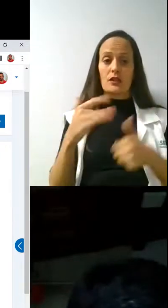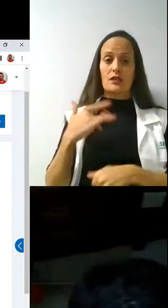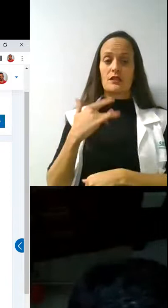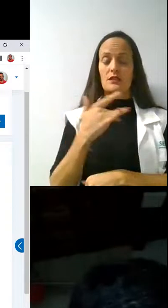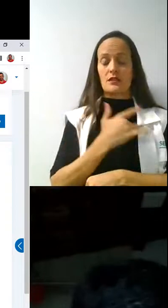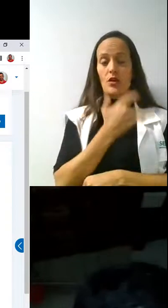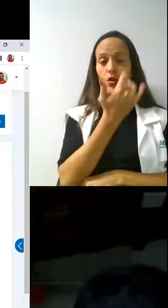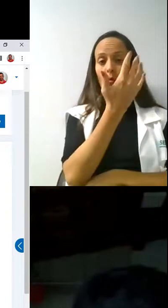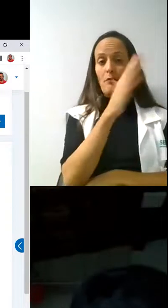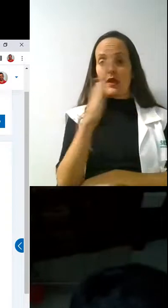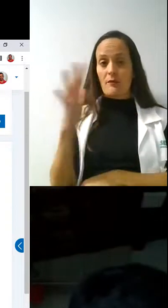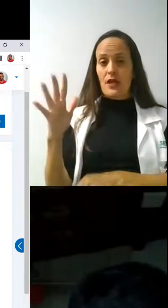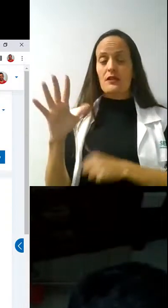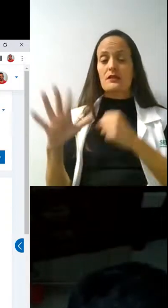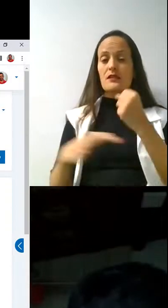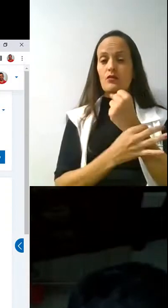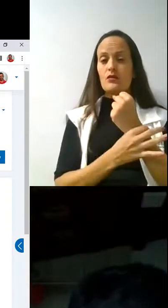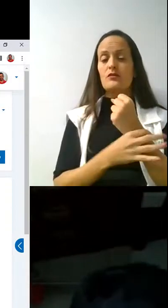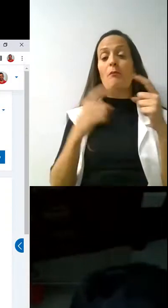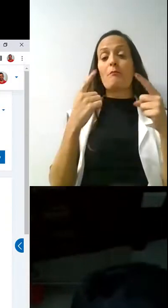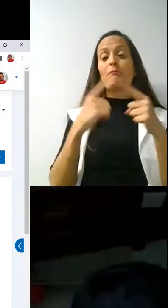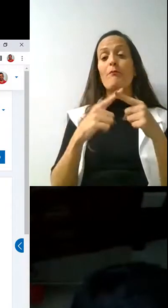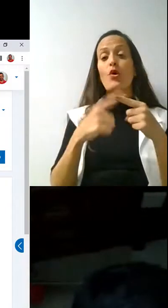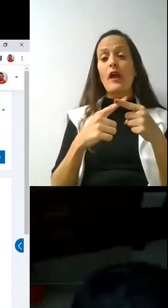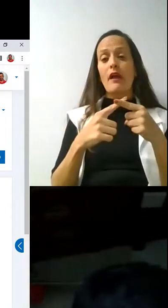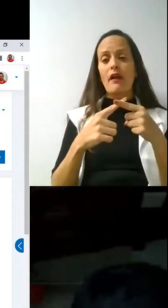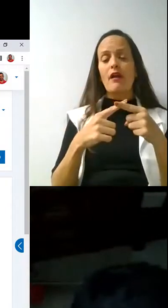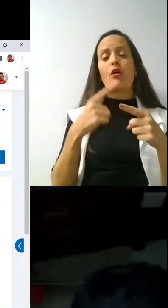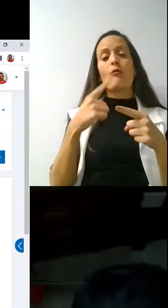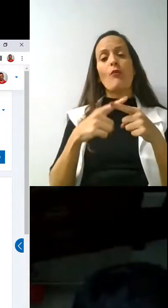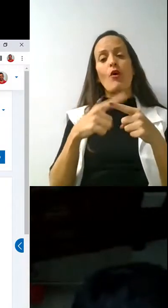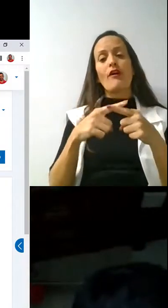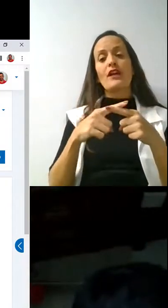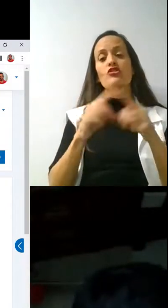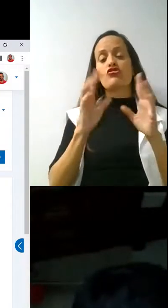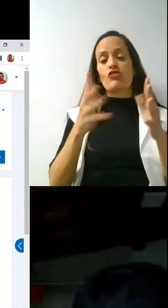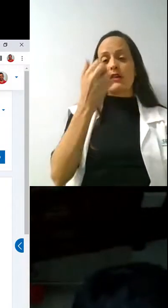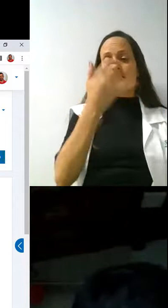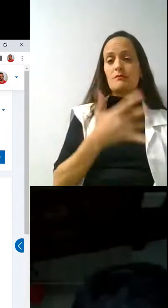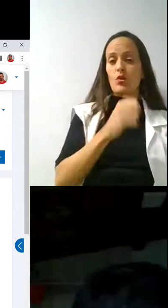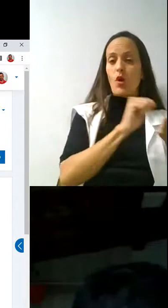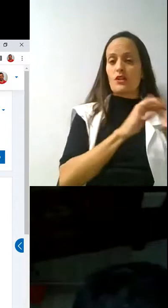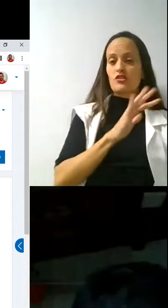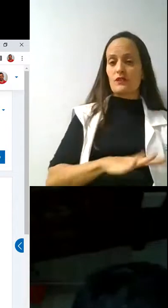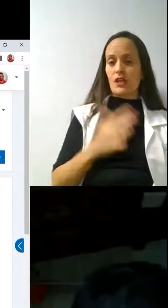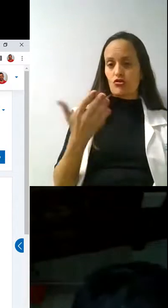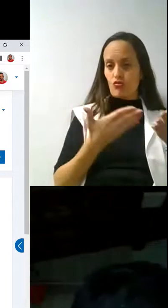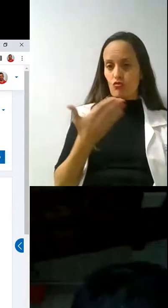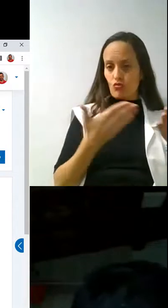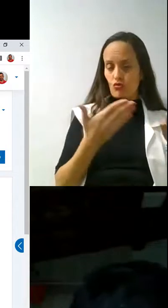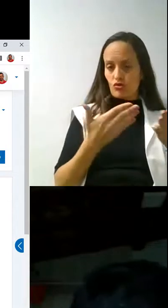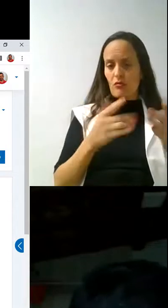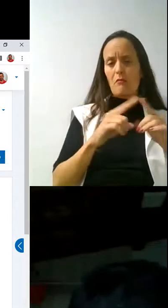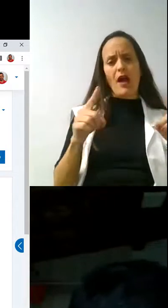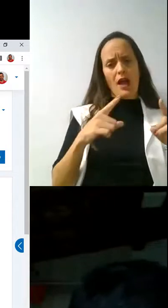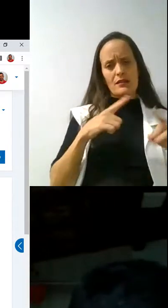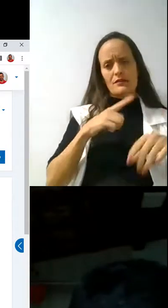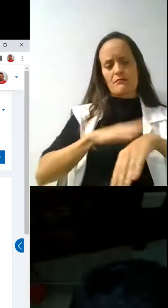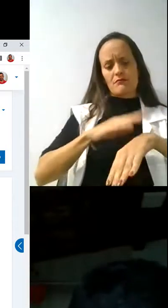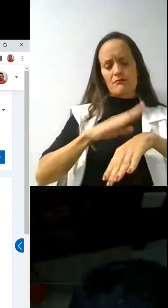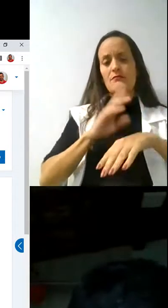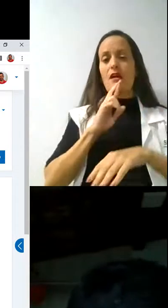gente já finalizou as explicações dessa unidade curricular aqui, tudo bem? Mas vocês ainda continuam com prazo, né? A turma 12 aqui,